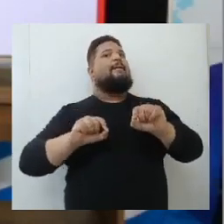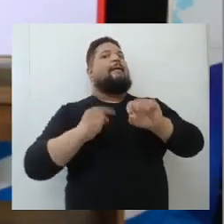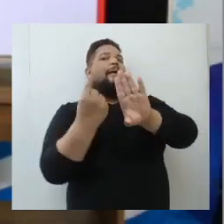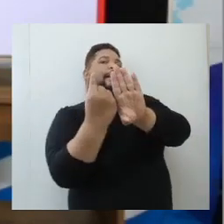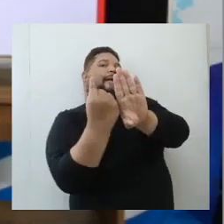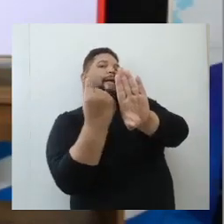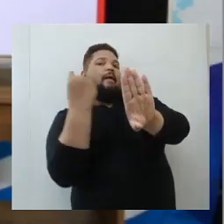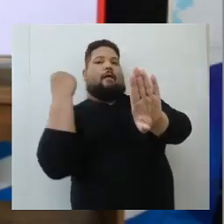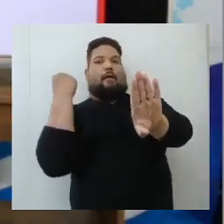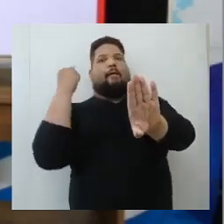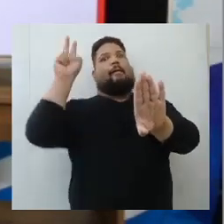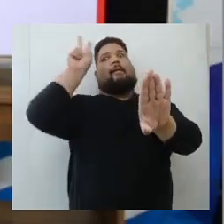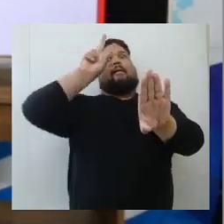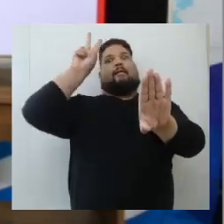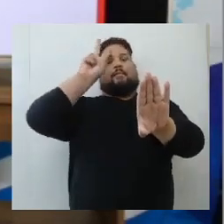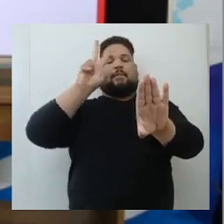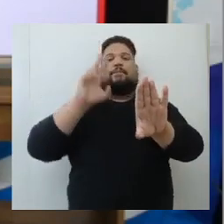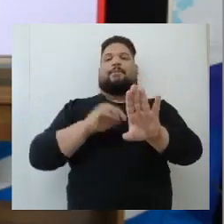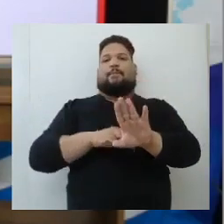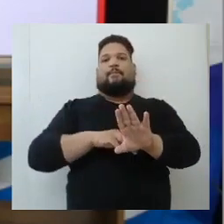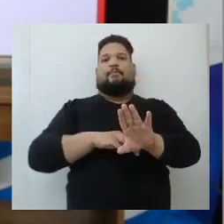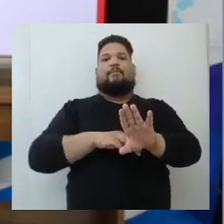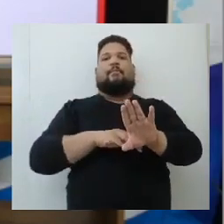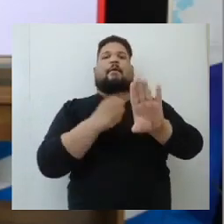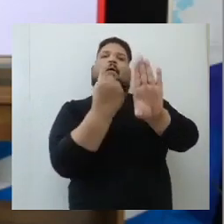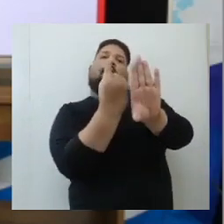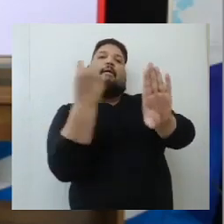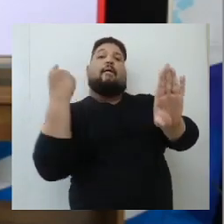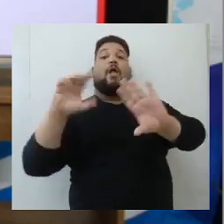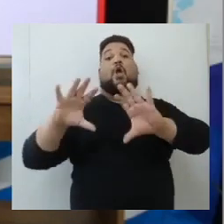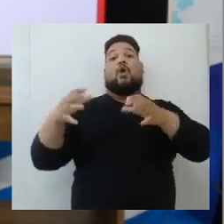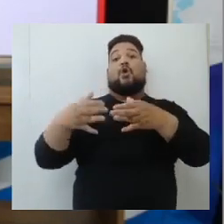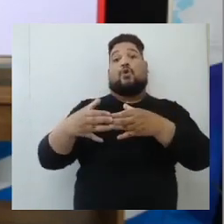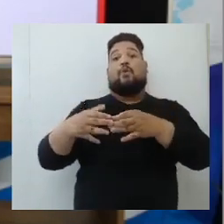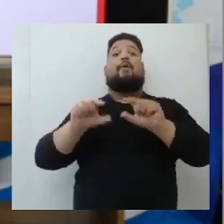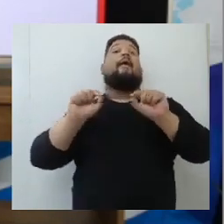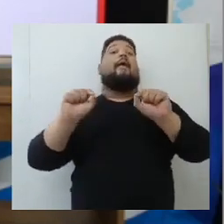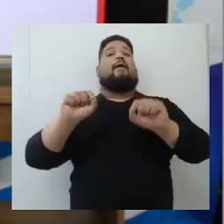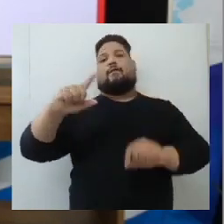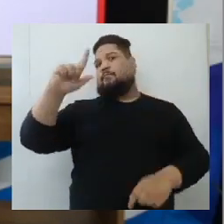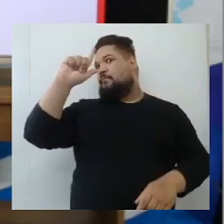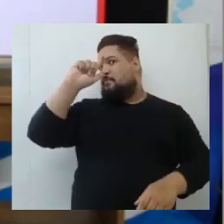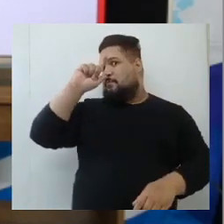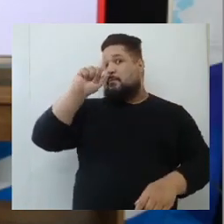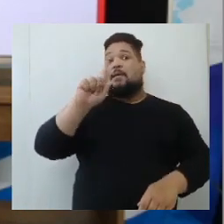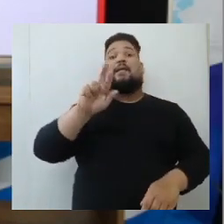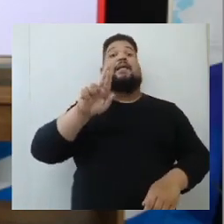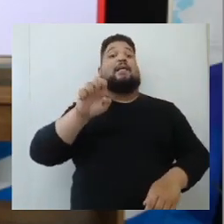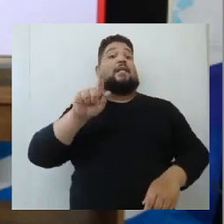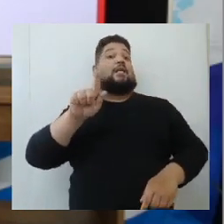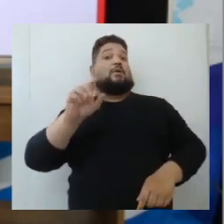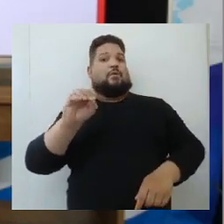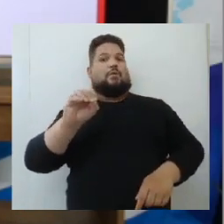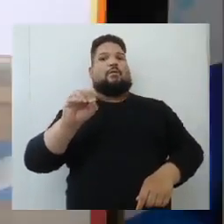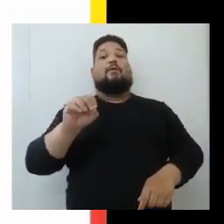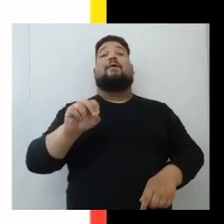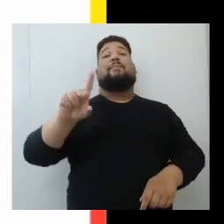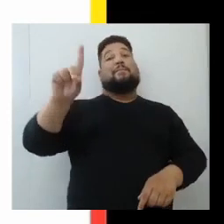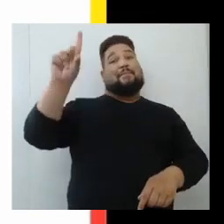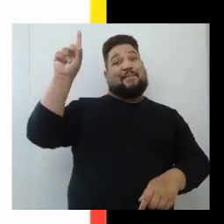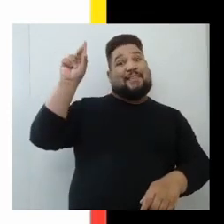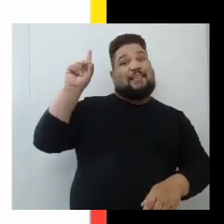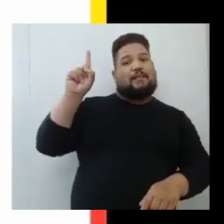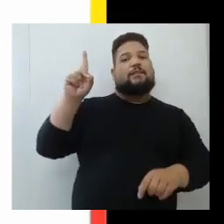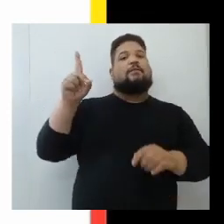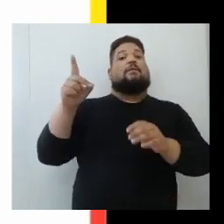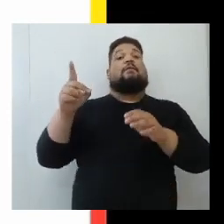trás. Então, vamos lembrar dos gregos, tá? Na antiguidade clássica,